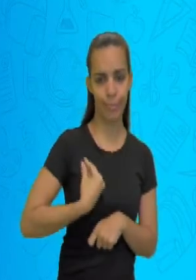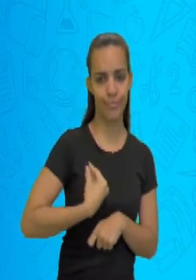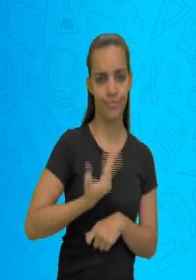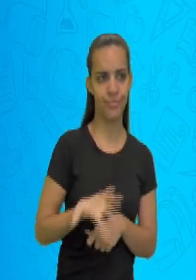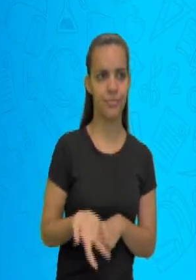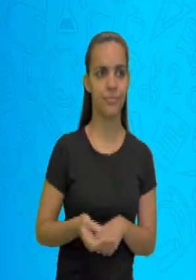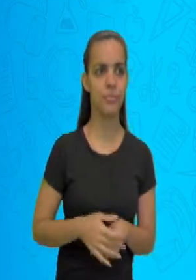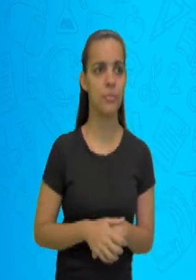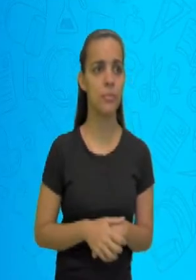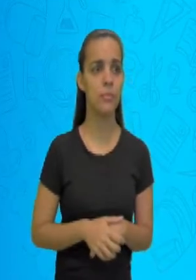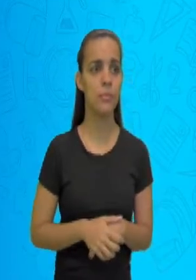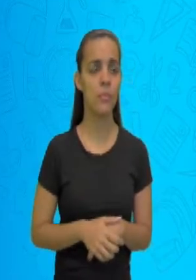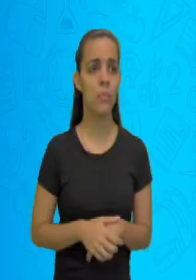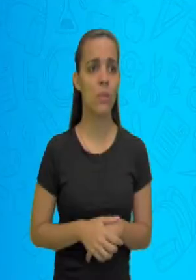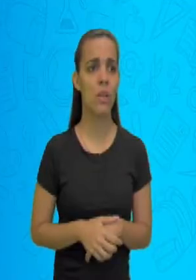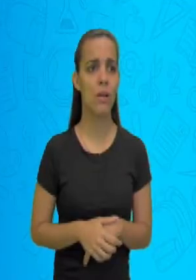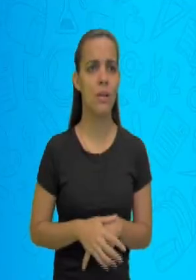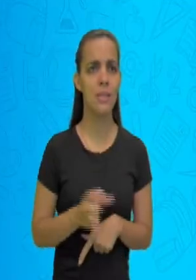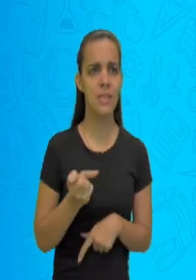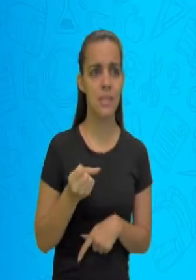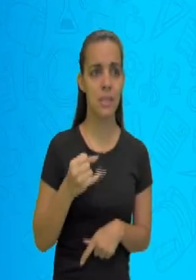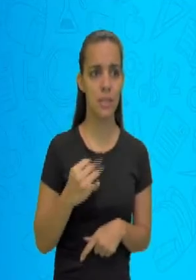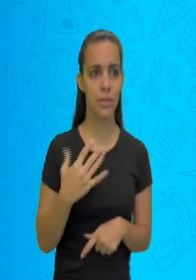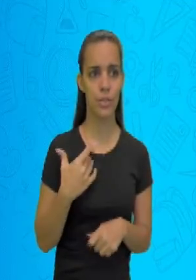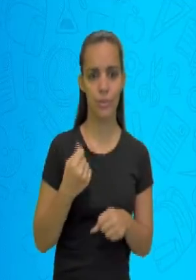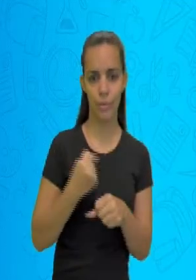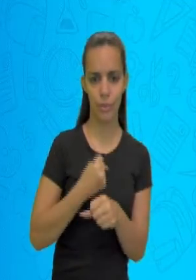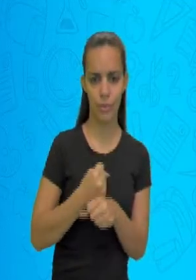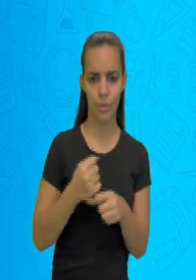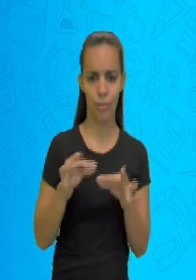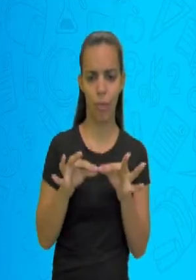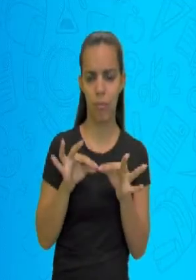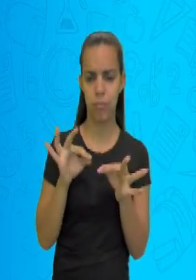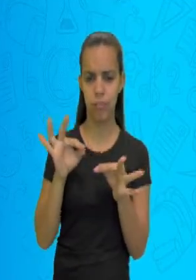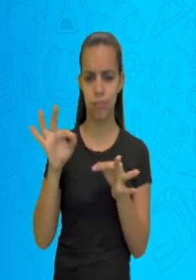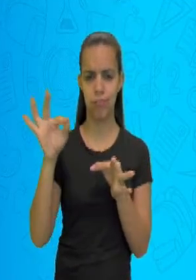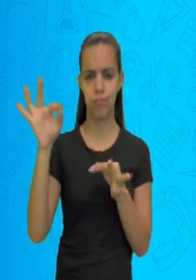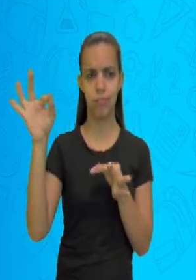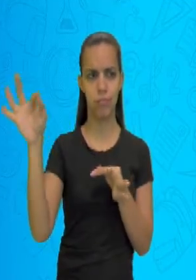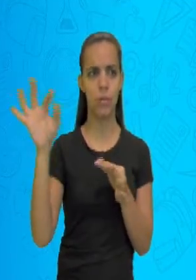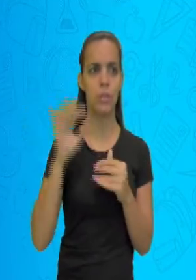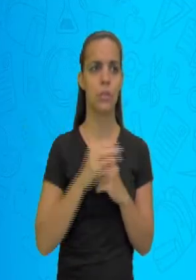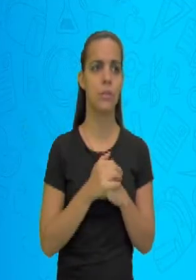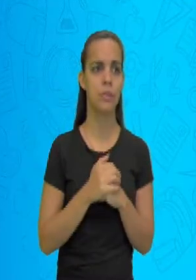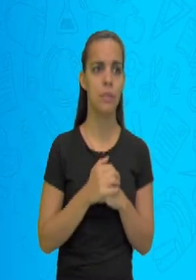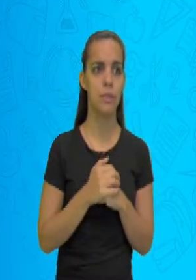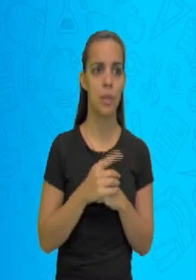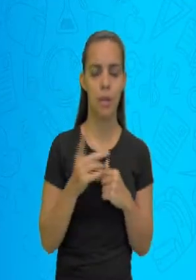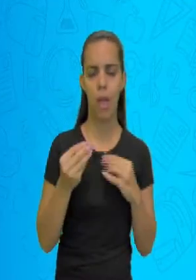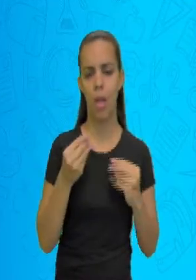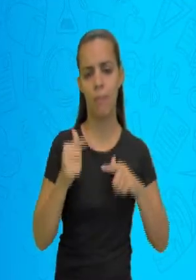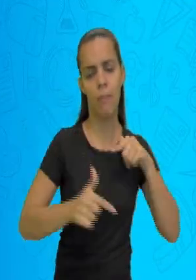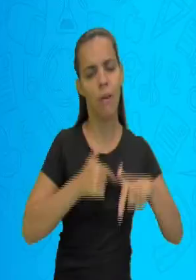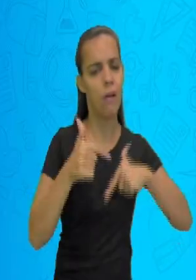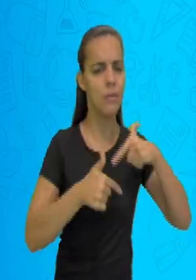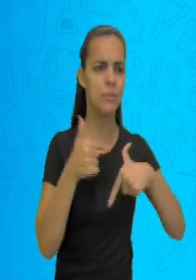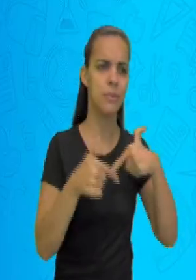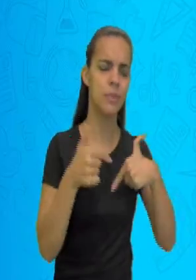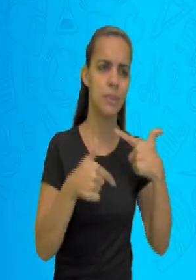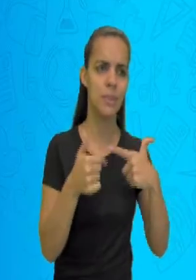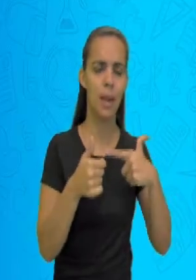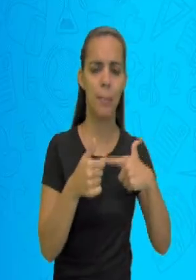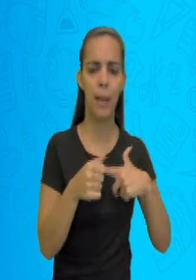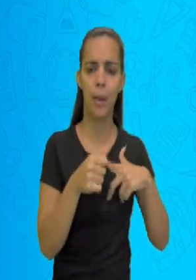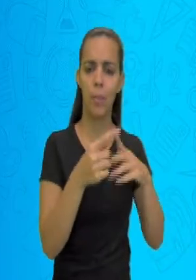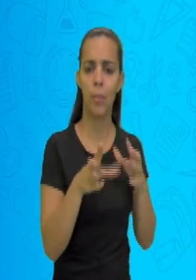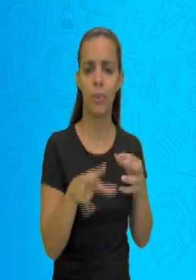para sobreviver. E se a gente constrói muito longe, muito distante, a gente precisa de muito trabalho para levar aquela